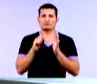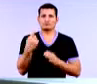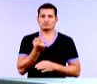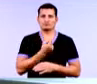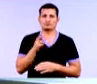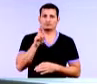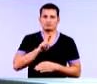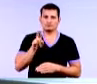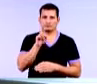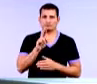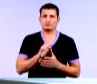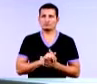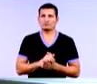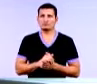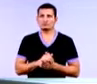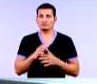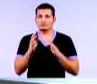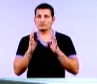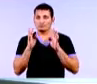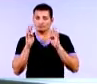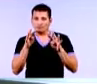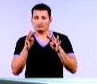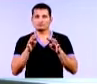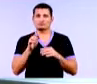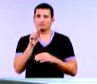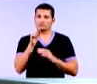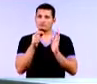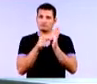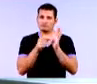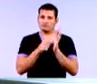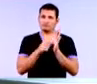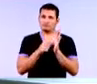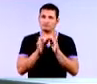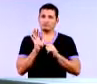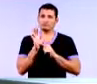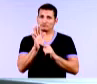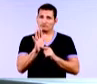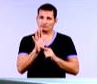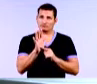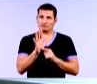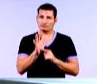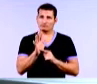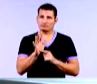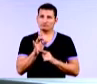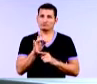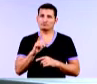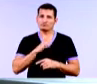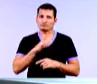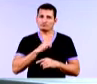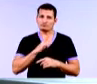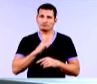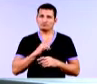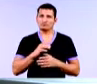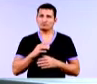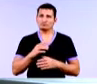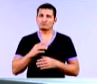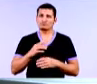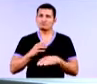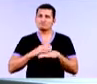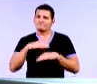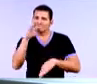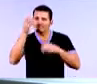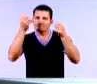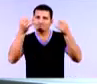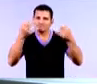vamos utilizar. Atentem-se que essas ferramentas elas foram demonstradas no nível de detalhamento maior do que a gente precisa para agora, mas